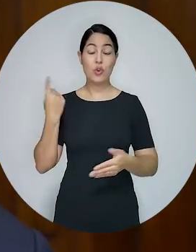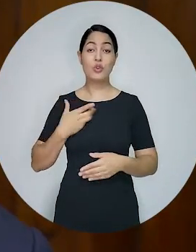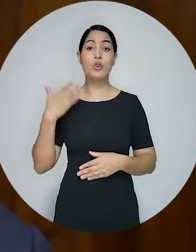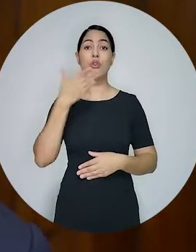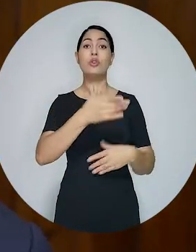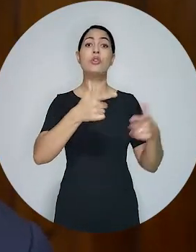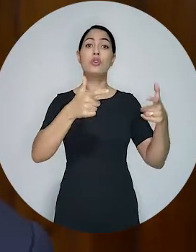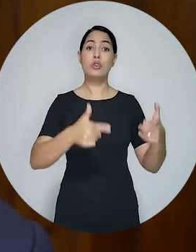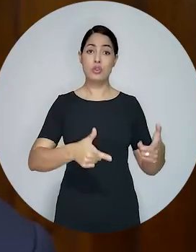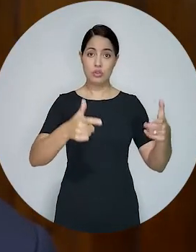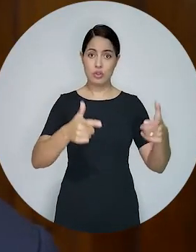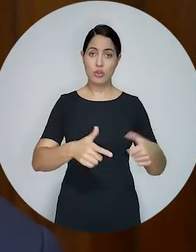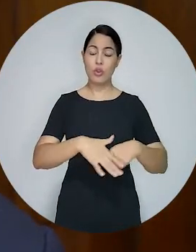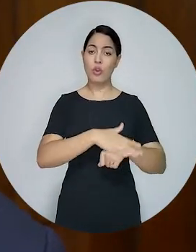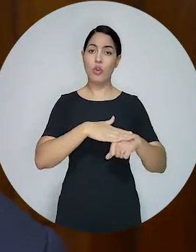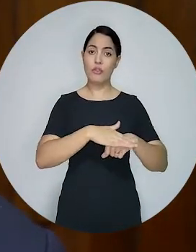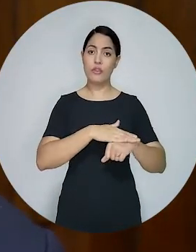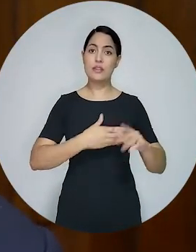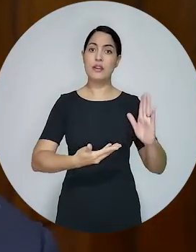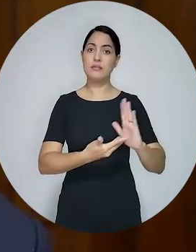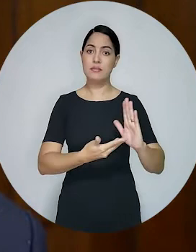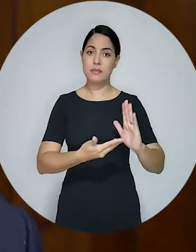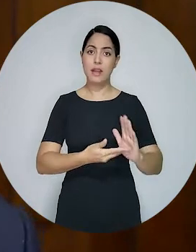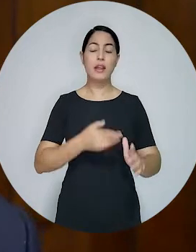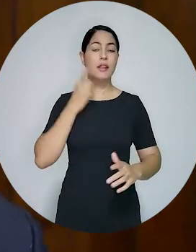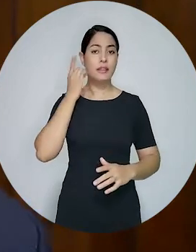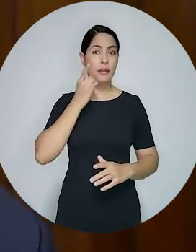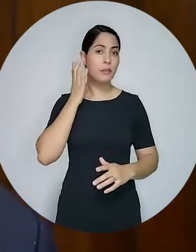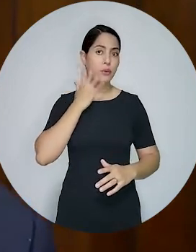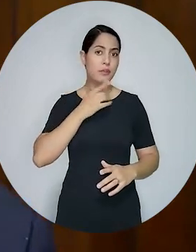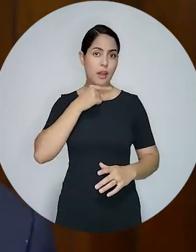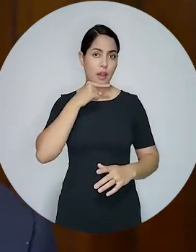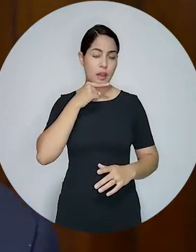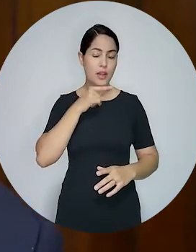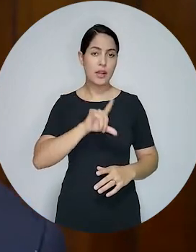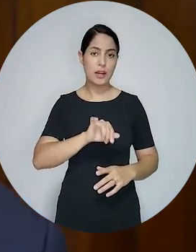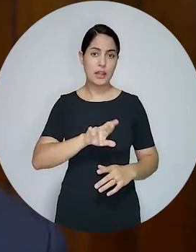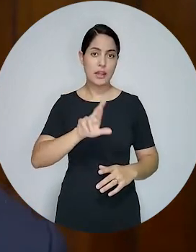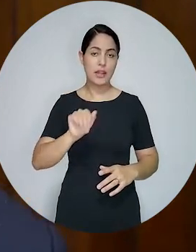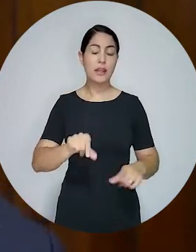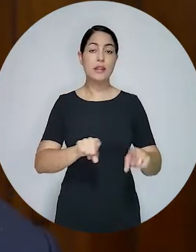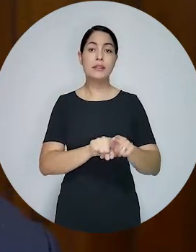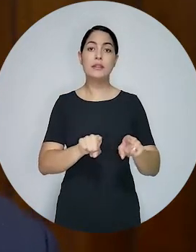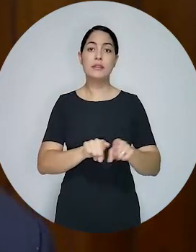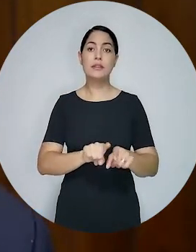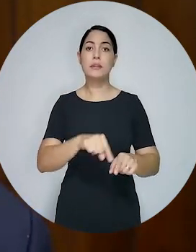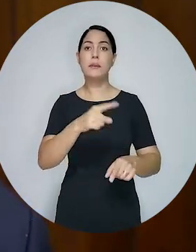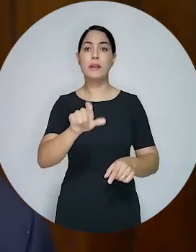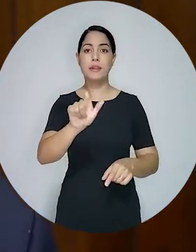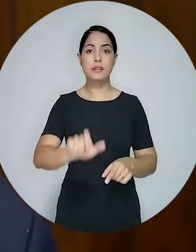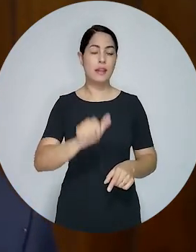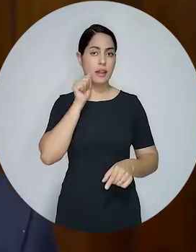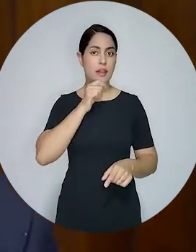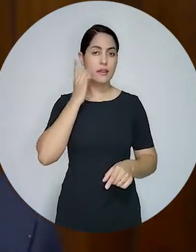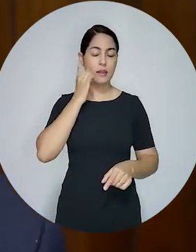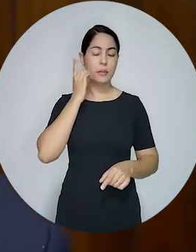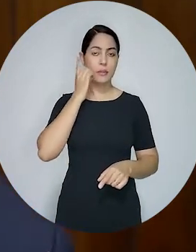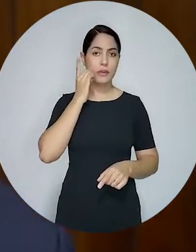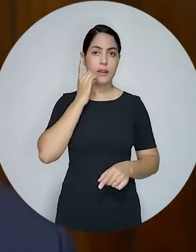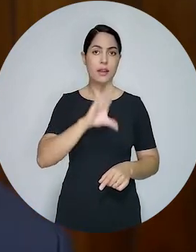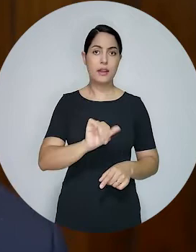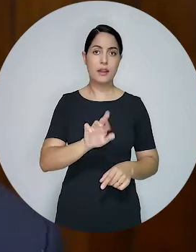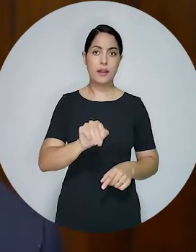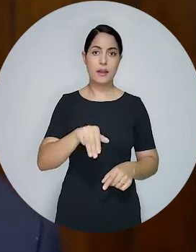o presidente deputado Arthur Lira, na companhia da deputada Carmen Zanotto, que é autora de um PL importantíssimo